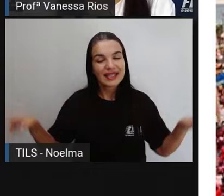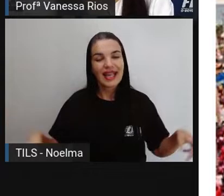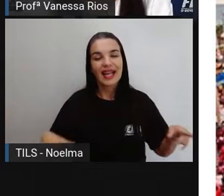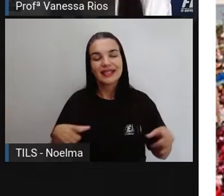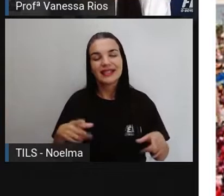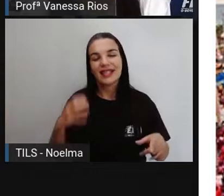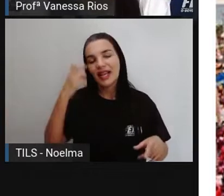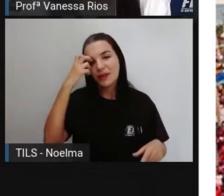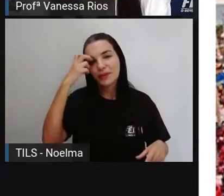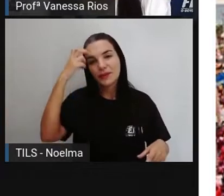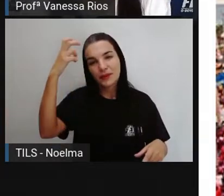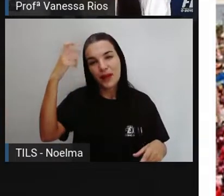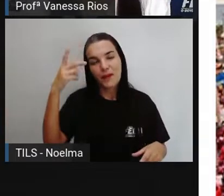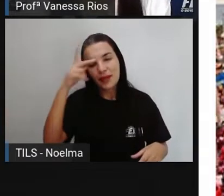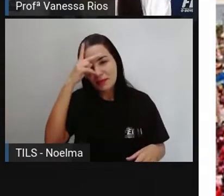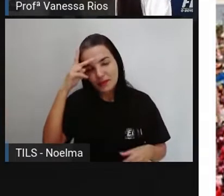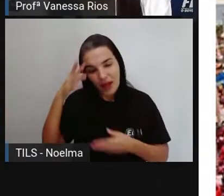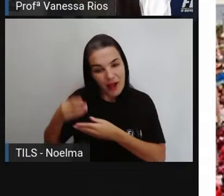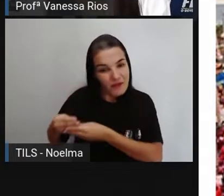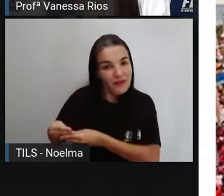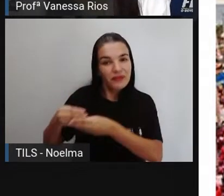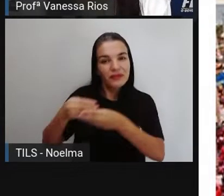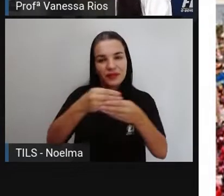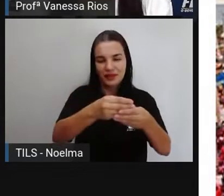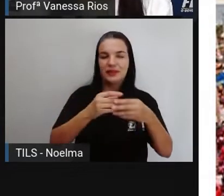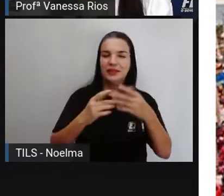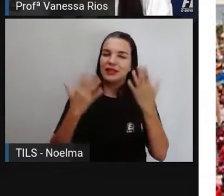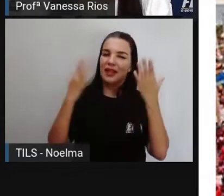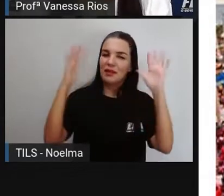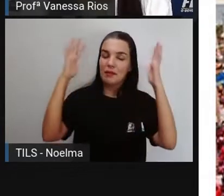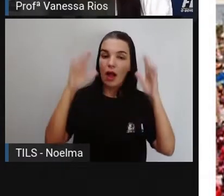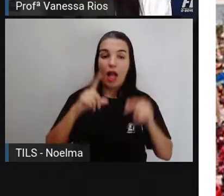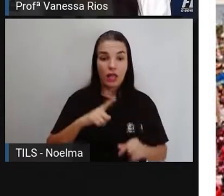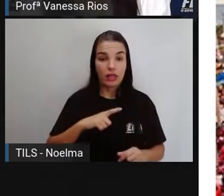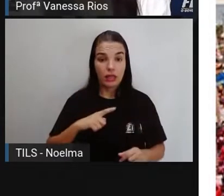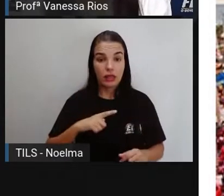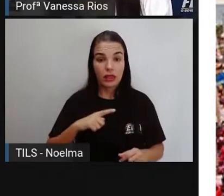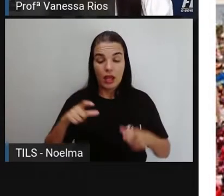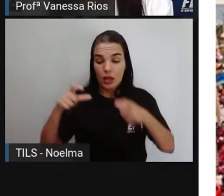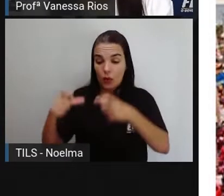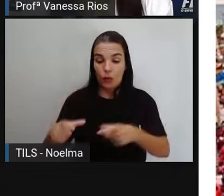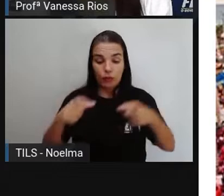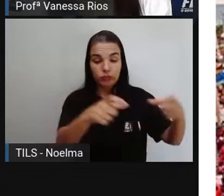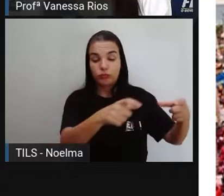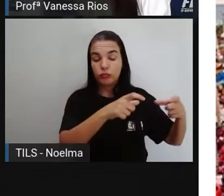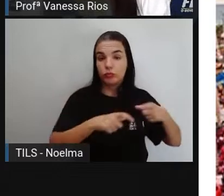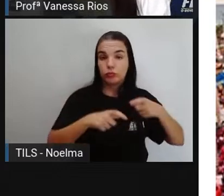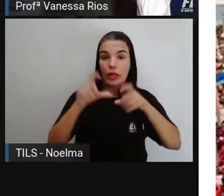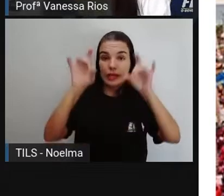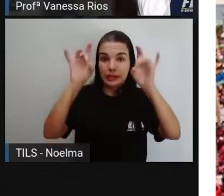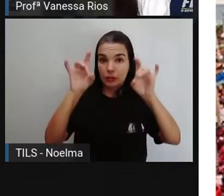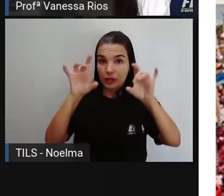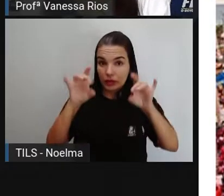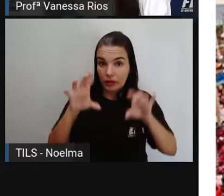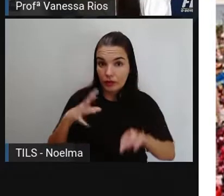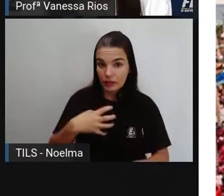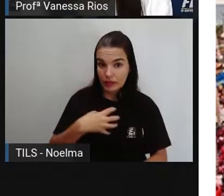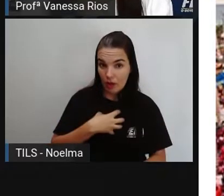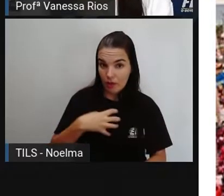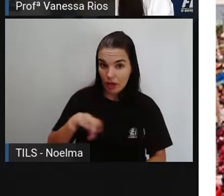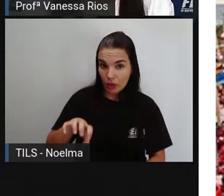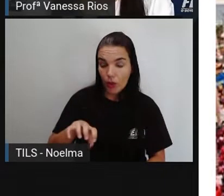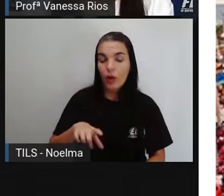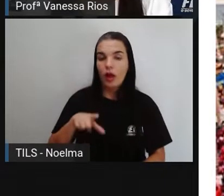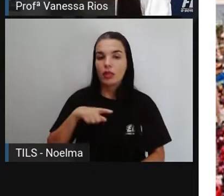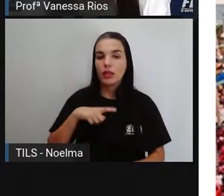essa festa comemorar. Então, existem circuitos, existem lugares específicos em Salvador onde o